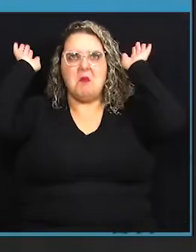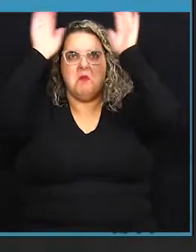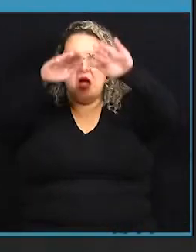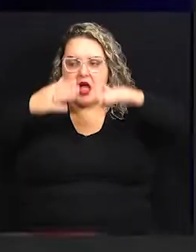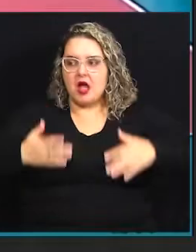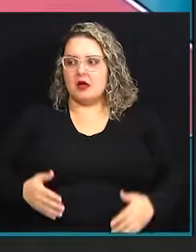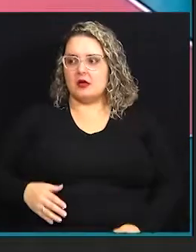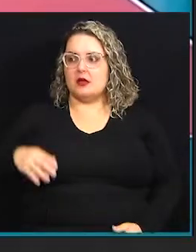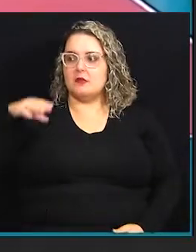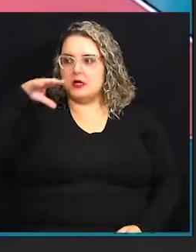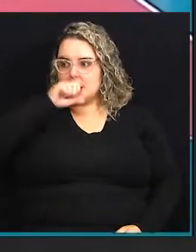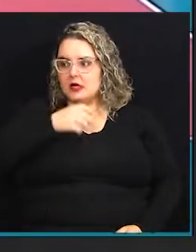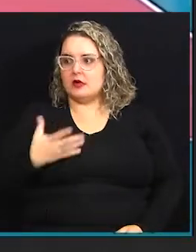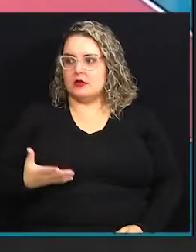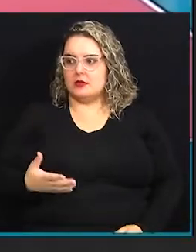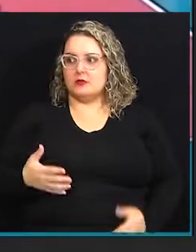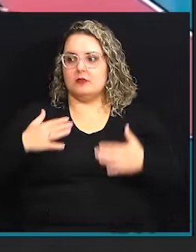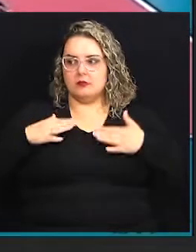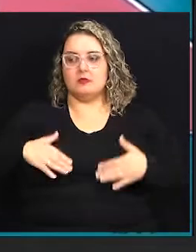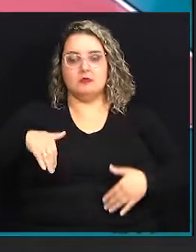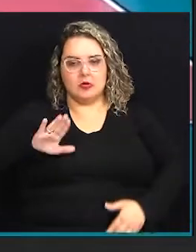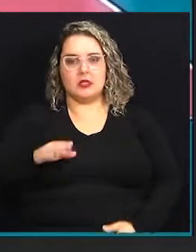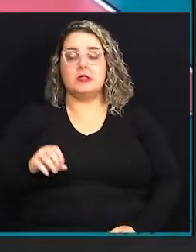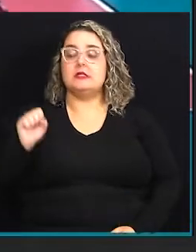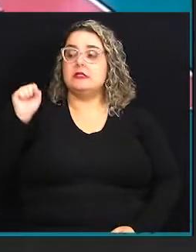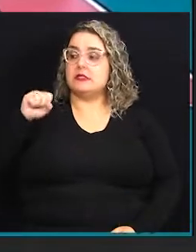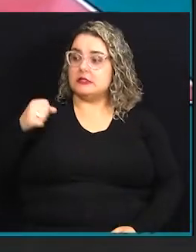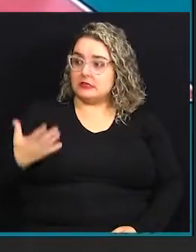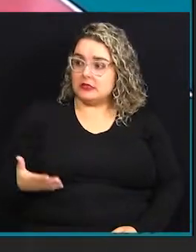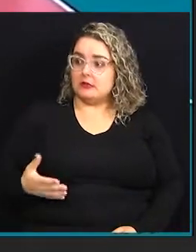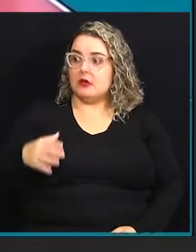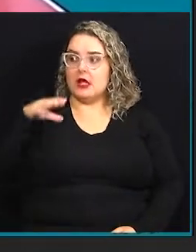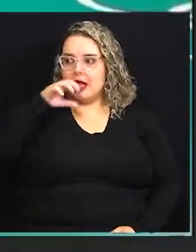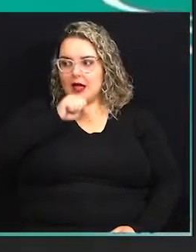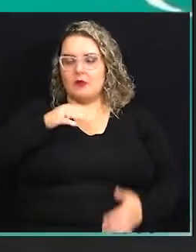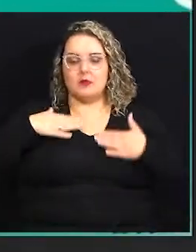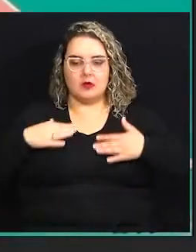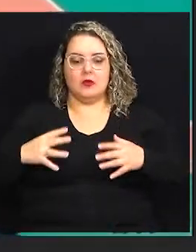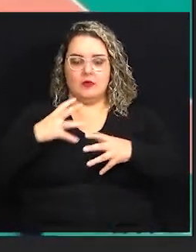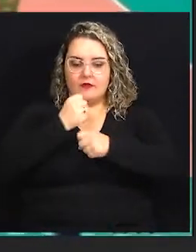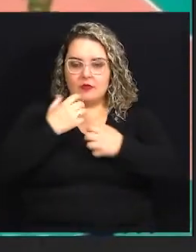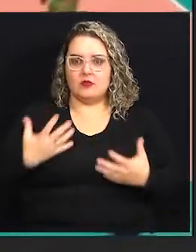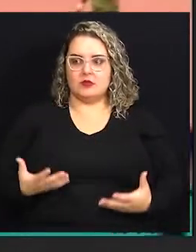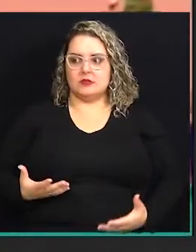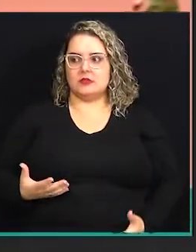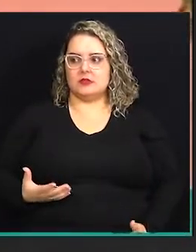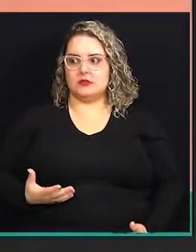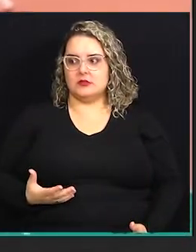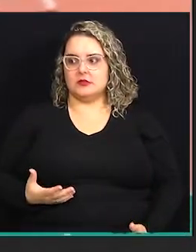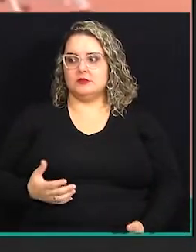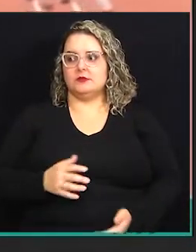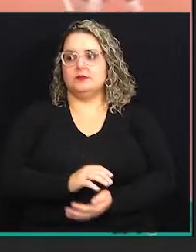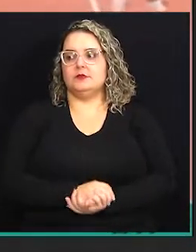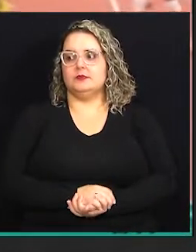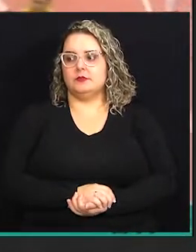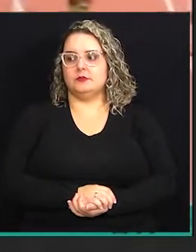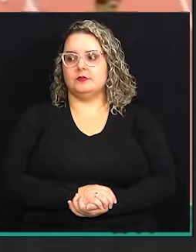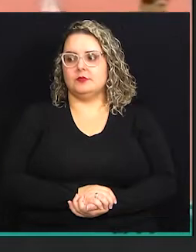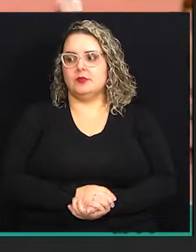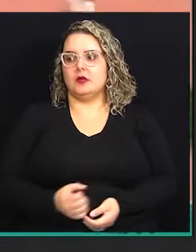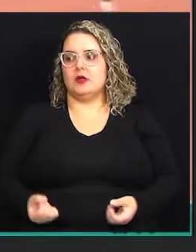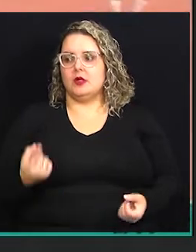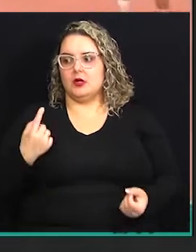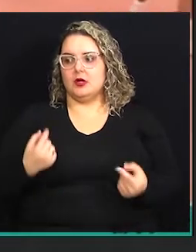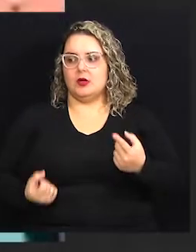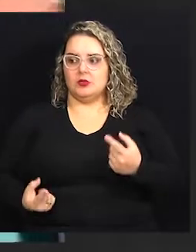jogo mais rápido que é um jogo mais físico. Isso, é um jogo mais rápido, é um jogo mais físico. É tanto que você pega alguns momentos que tem